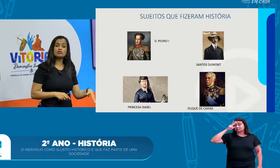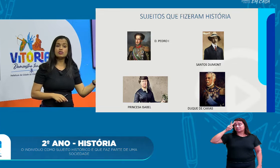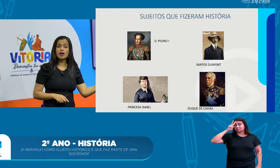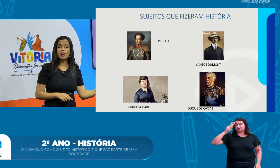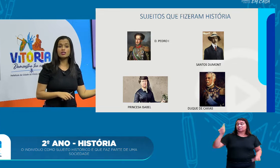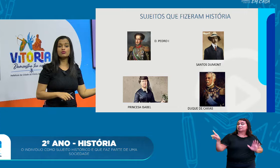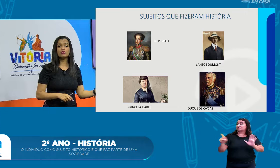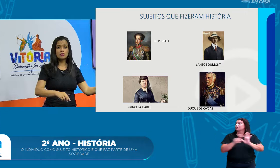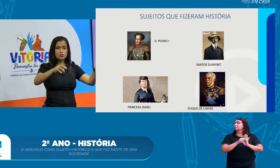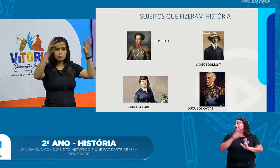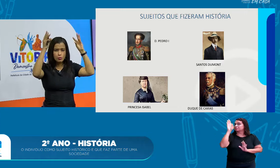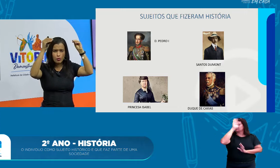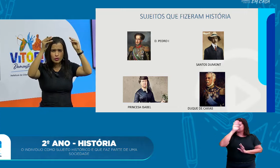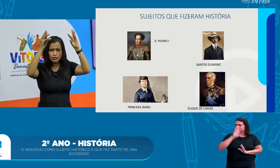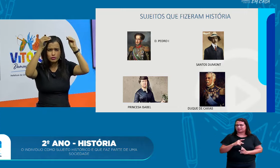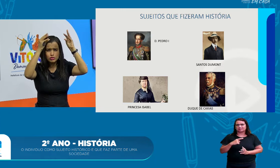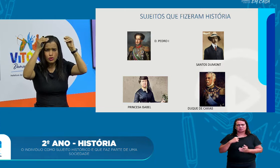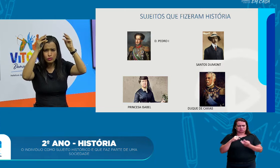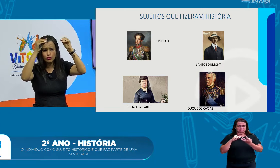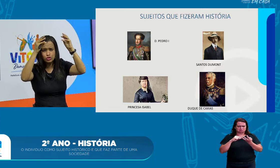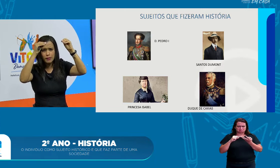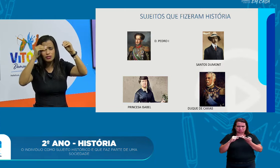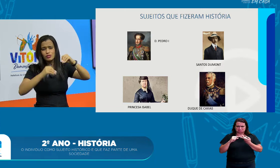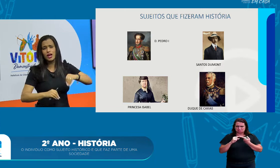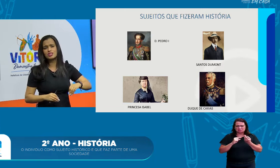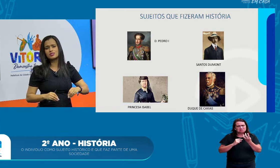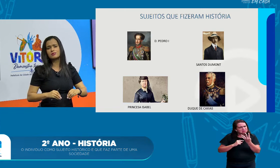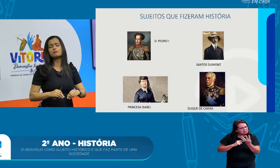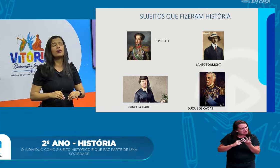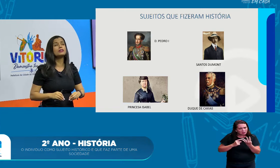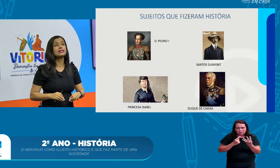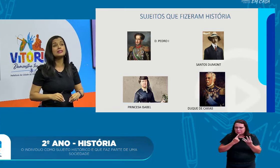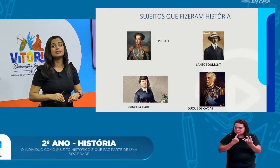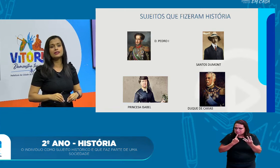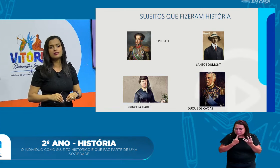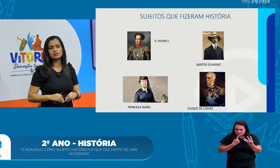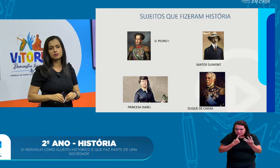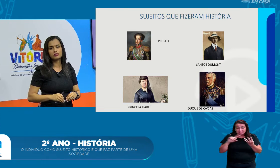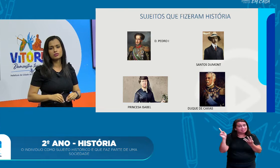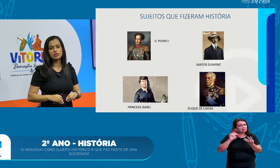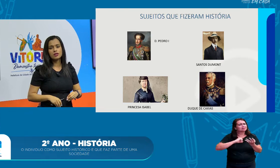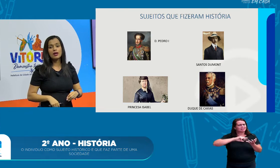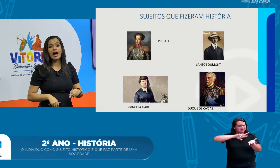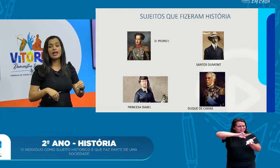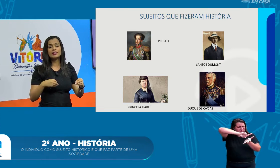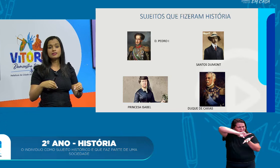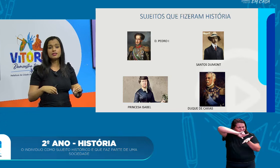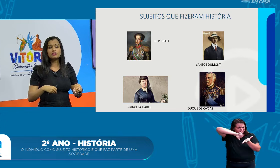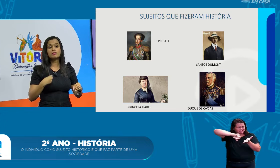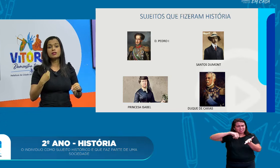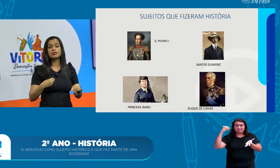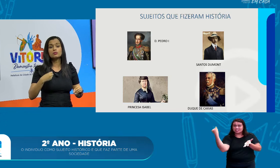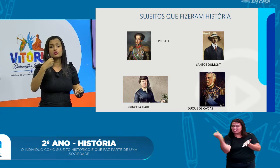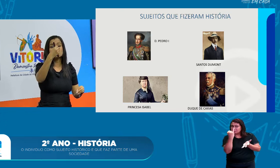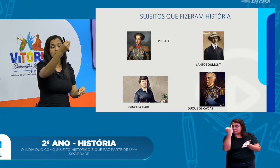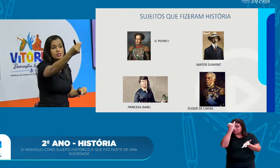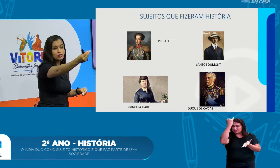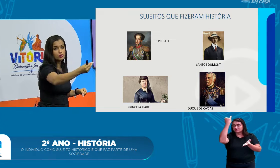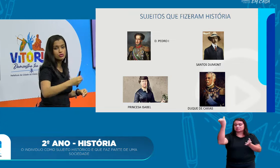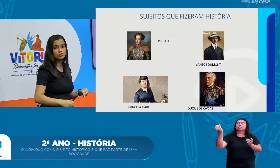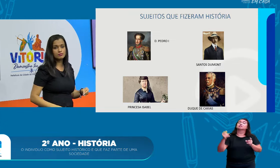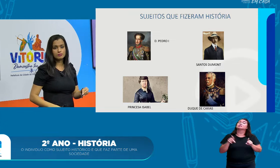E não só eles, viu? Temos muitos outros personagens importantíssimos. Além disso, também temos